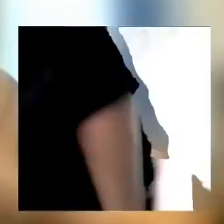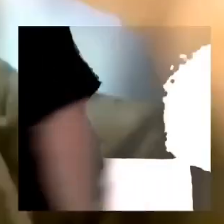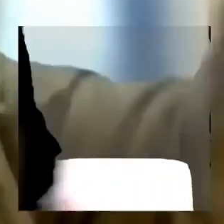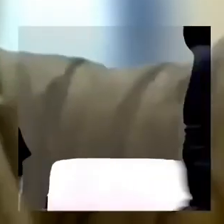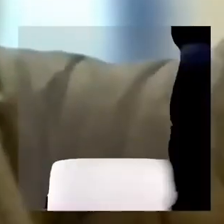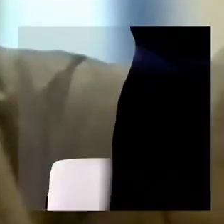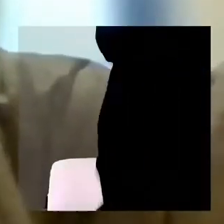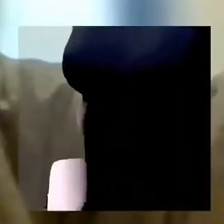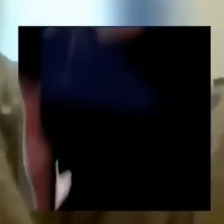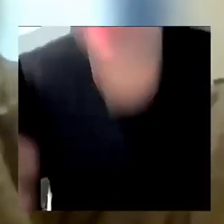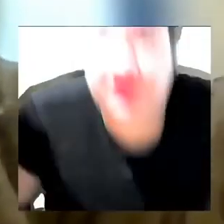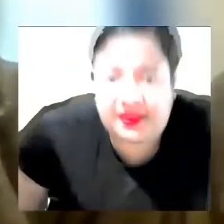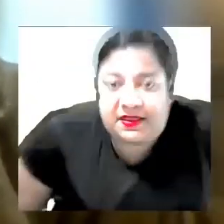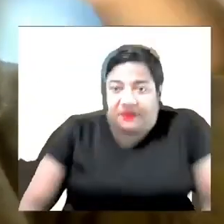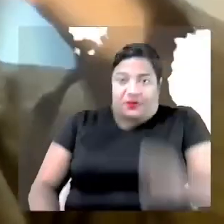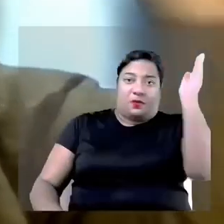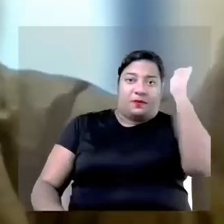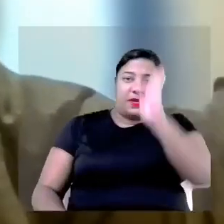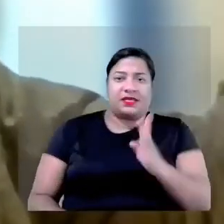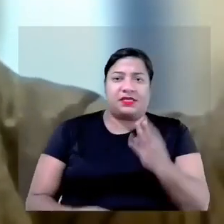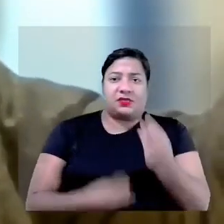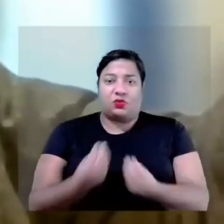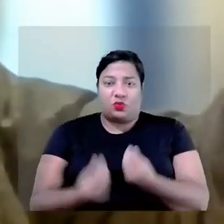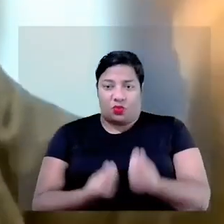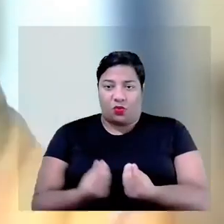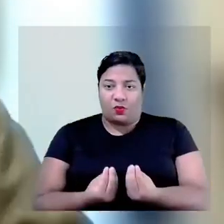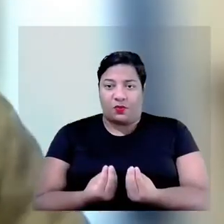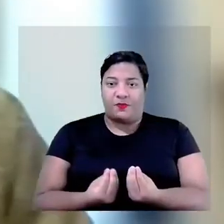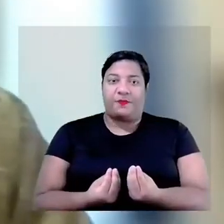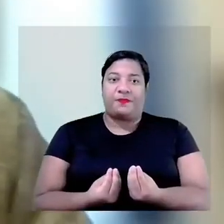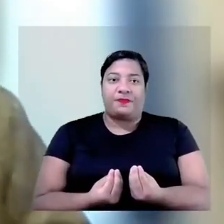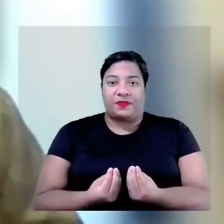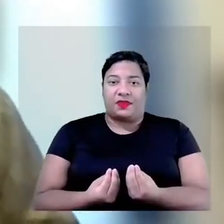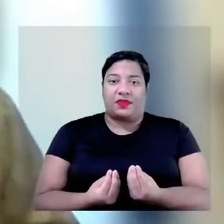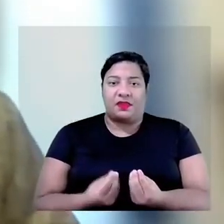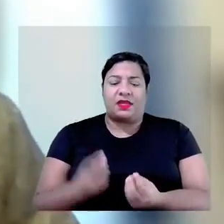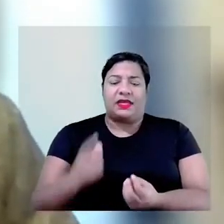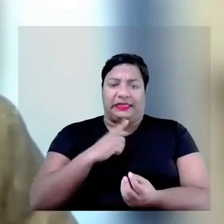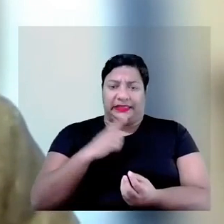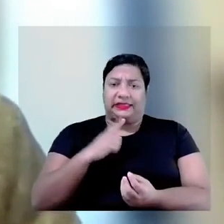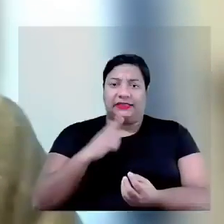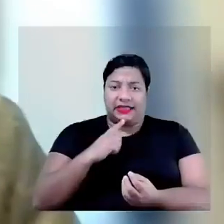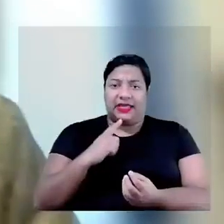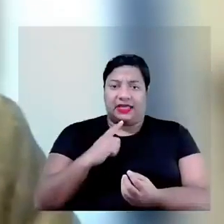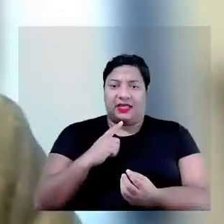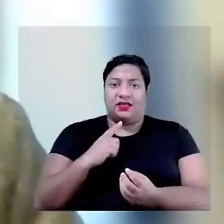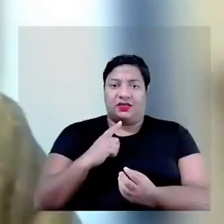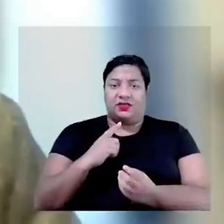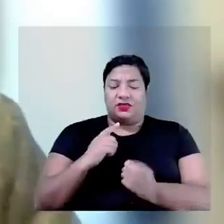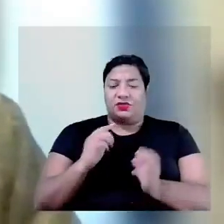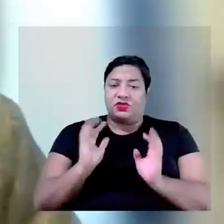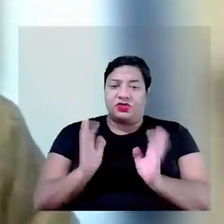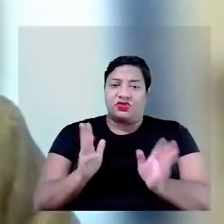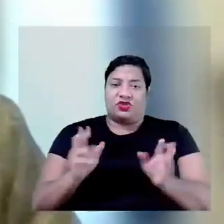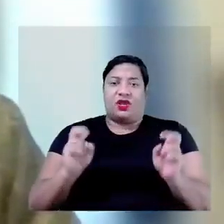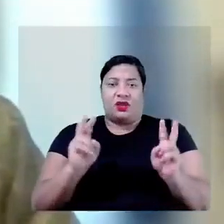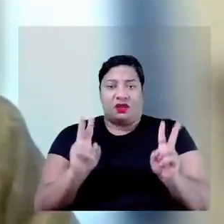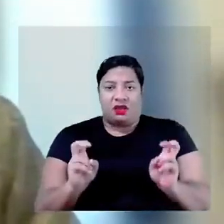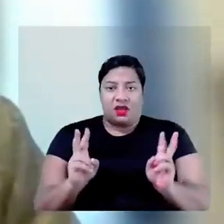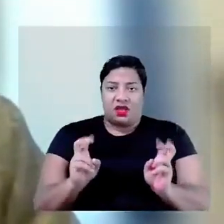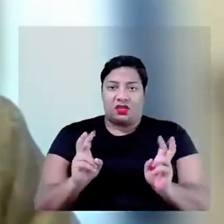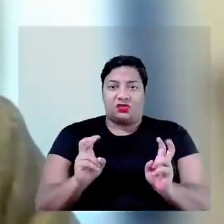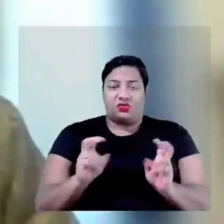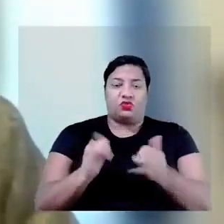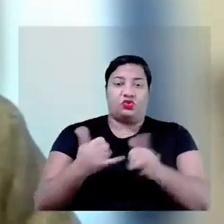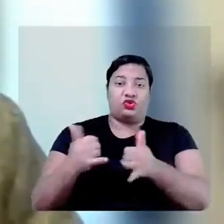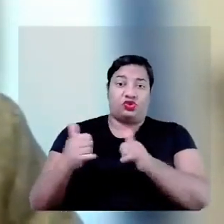é mega plus hiper bonito na fita, naquilo que diz respeito à